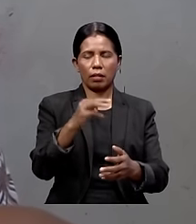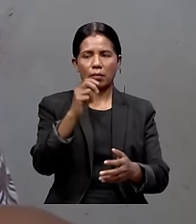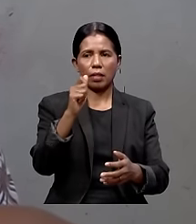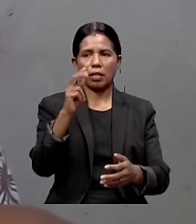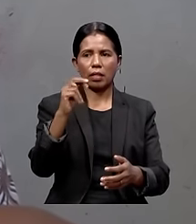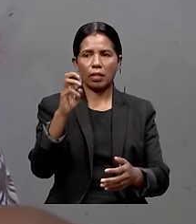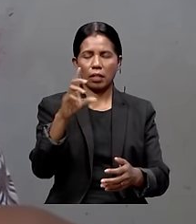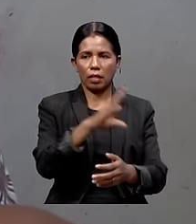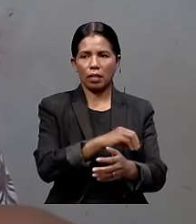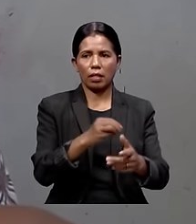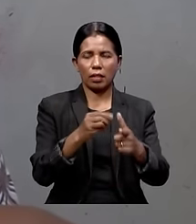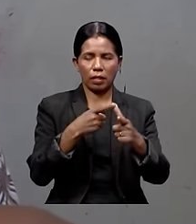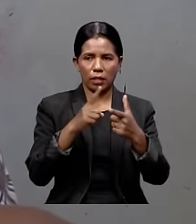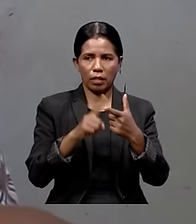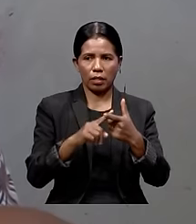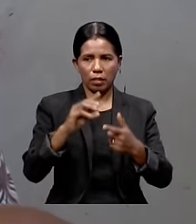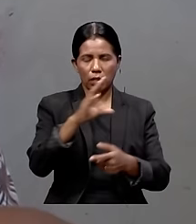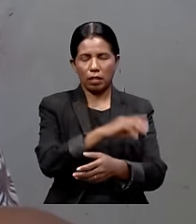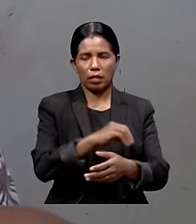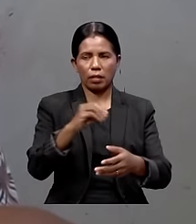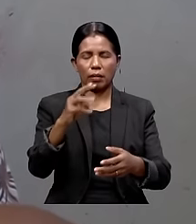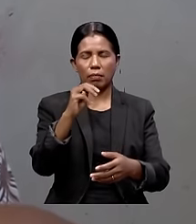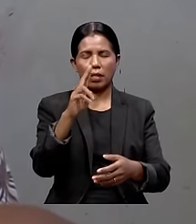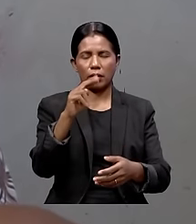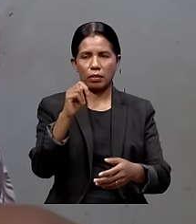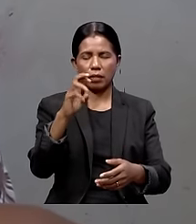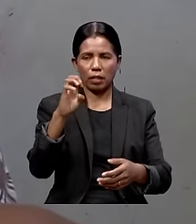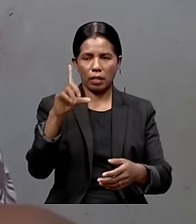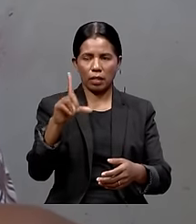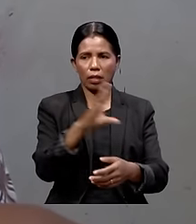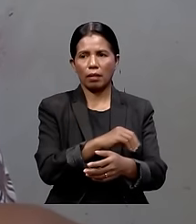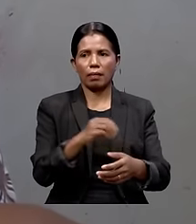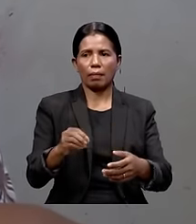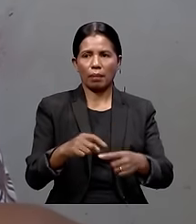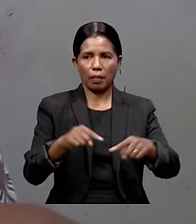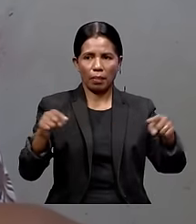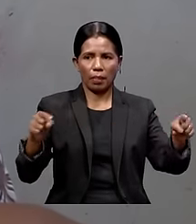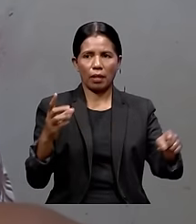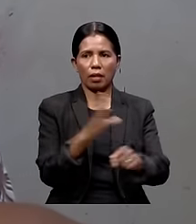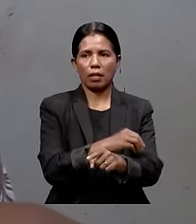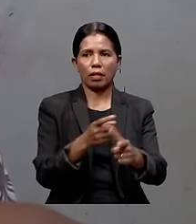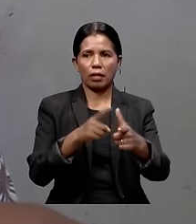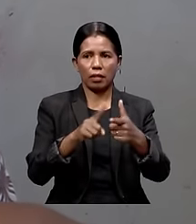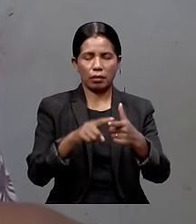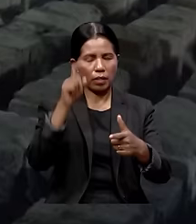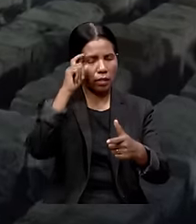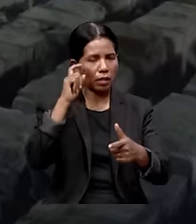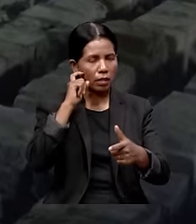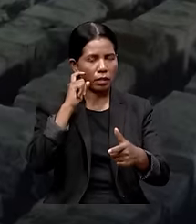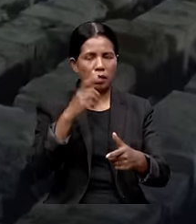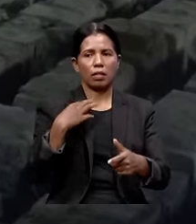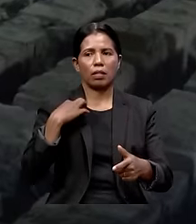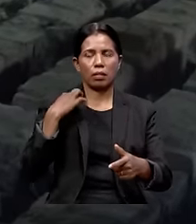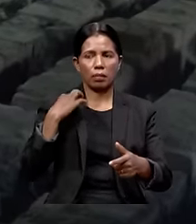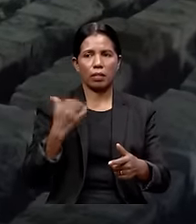katu zonde hene ne kan ara manel sirani wan sarani ara manel magoda a wira Hawaii te sikene ne hodi Hawaii te mai mansanana ni Europa